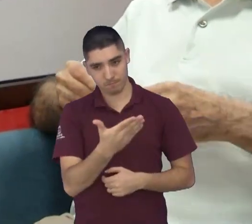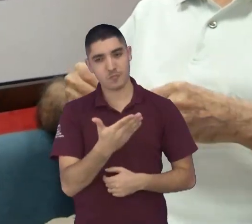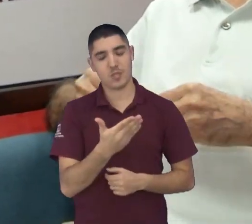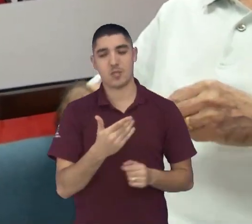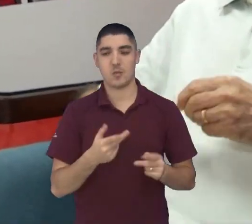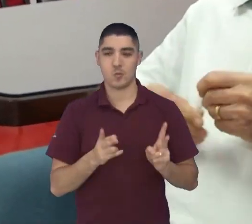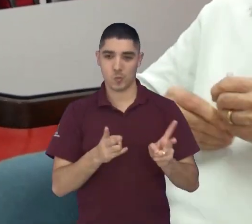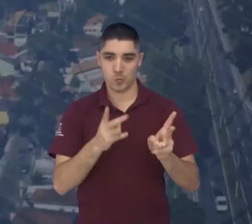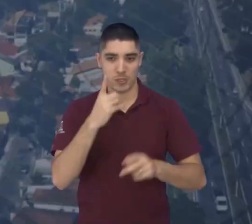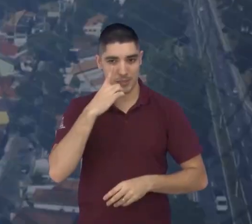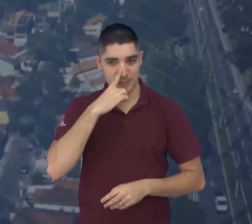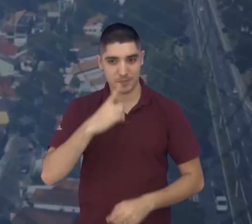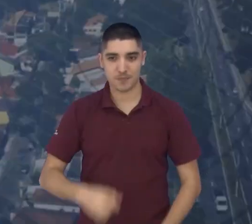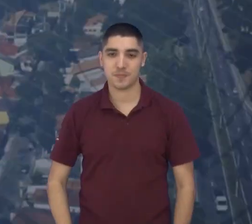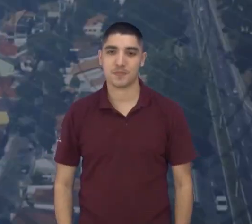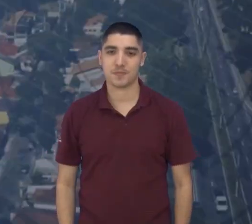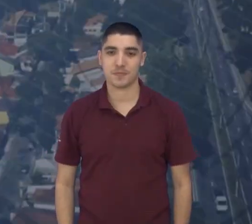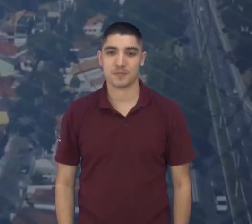informações, Dani.